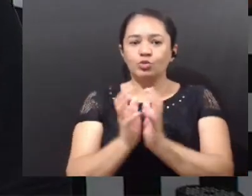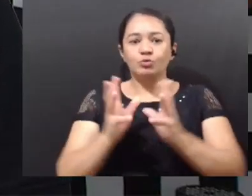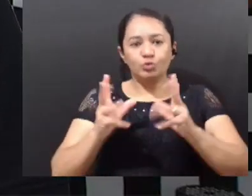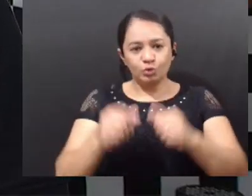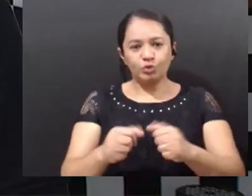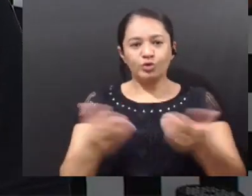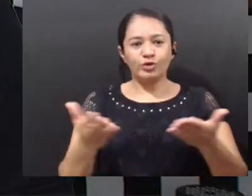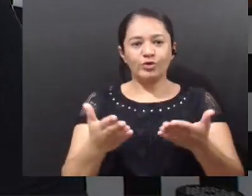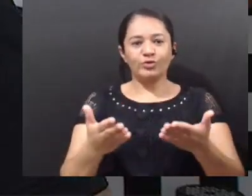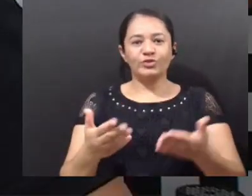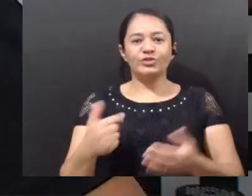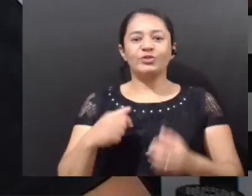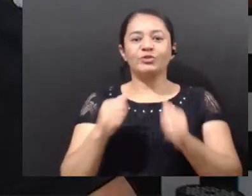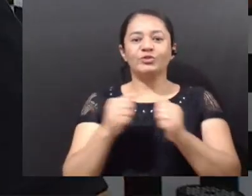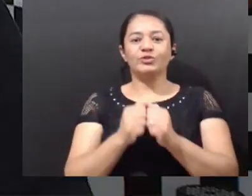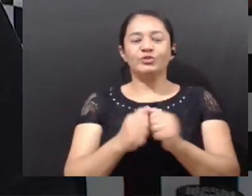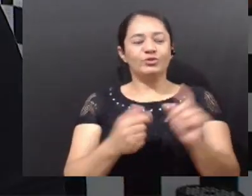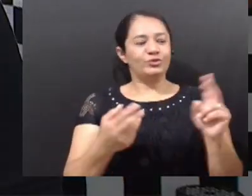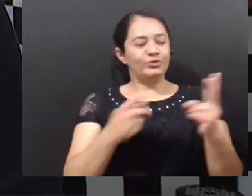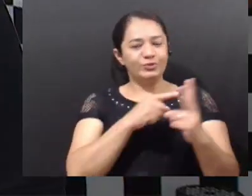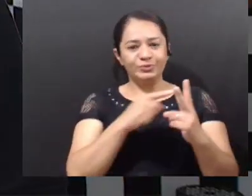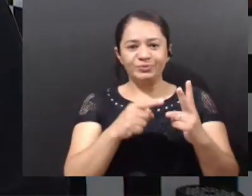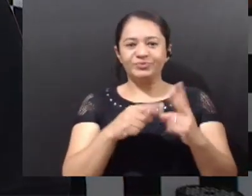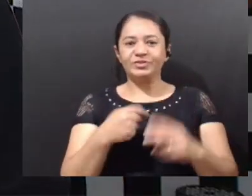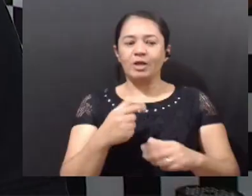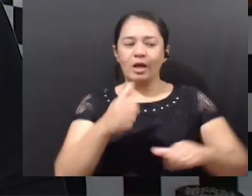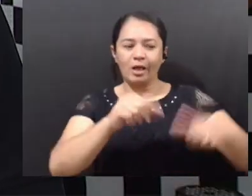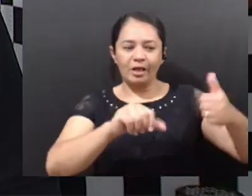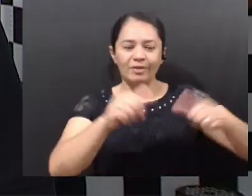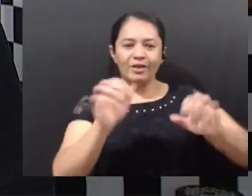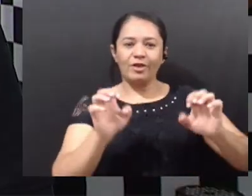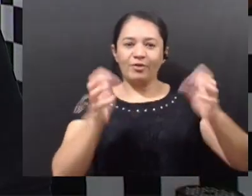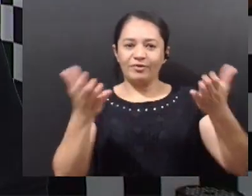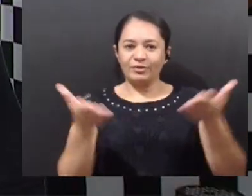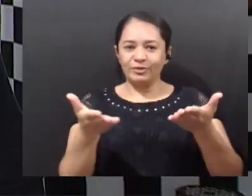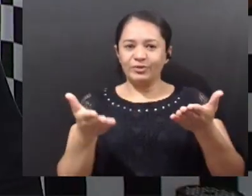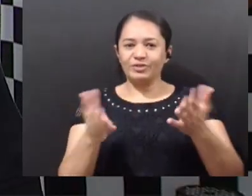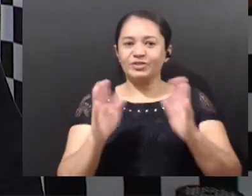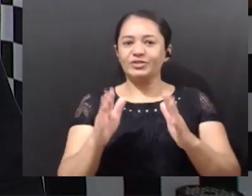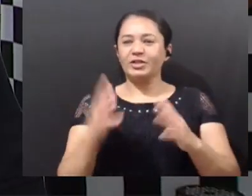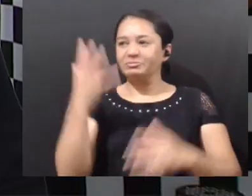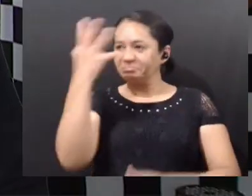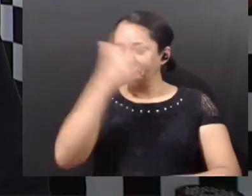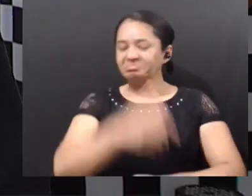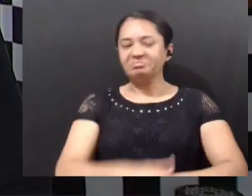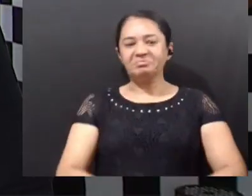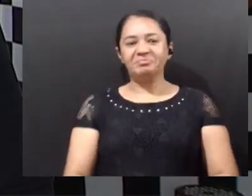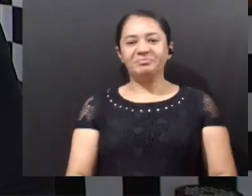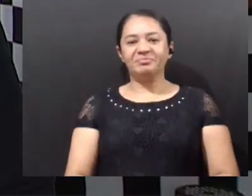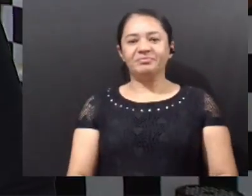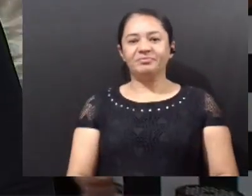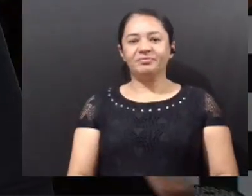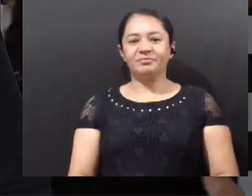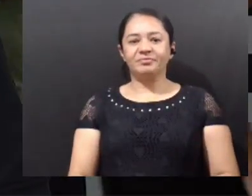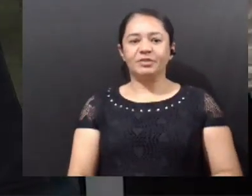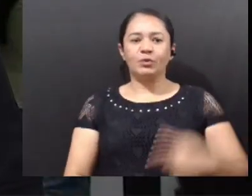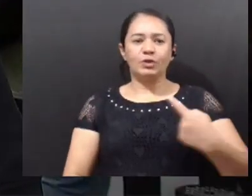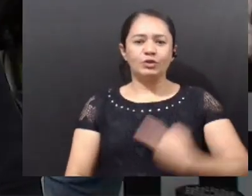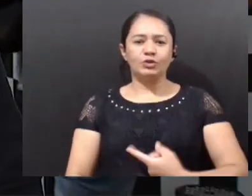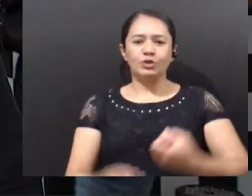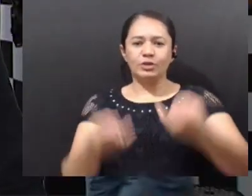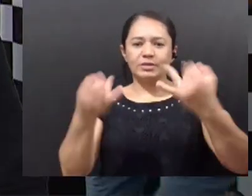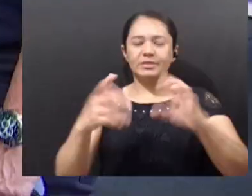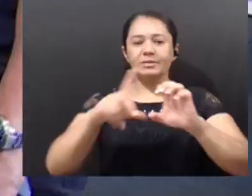a Janaína do marketing para a gente analisar esse evento, que aliás está muito bonito. Quando a gente fala em empreendedorismo,